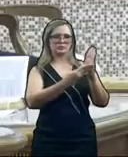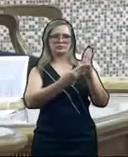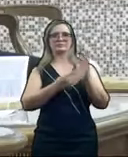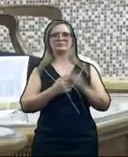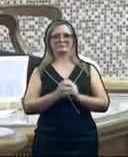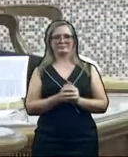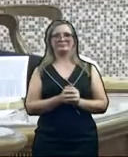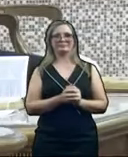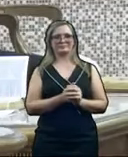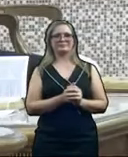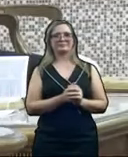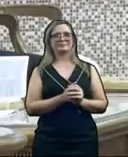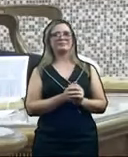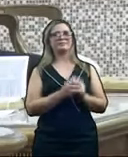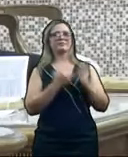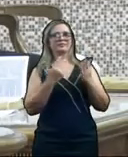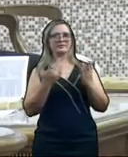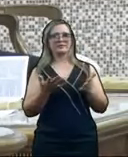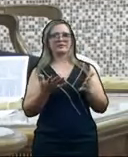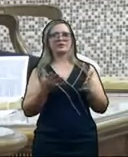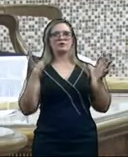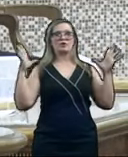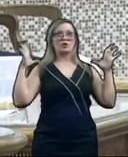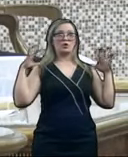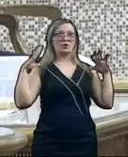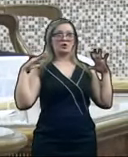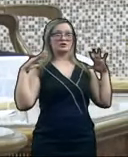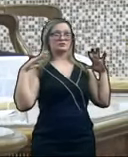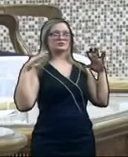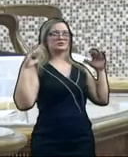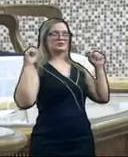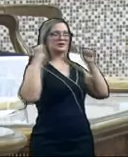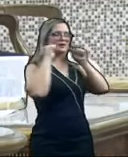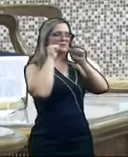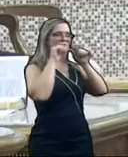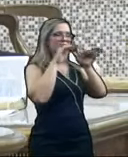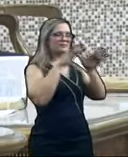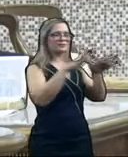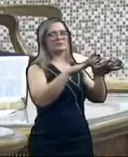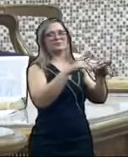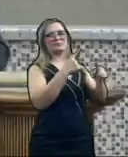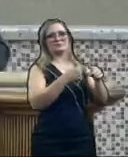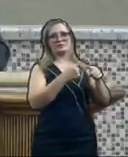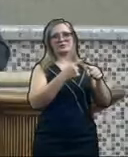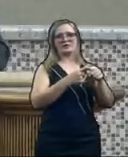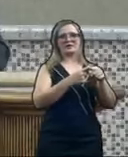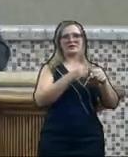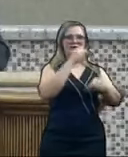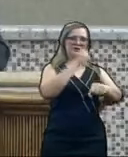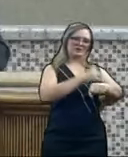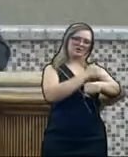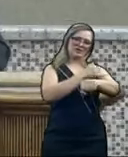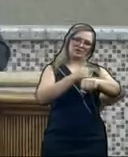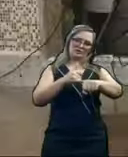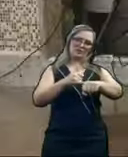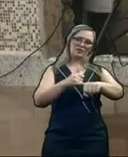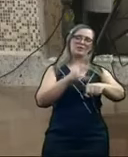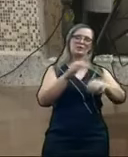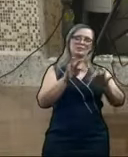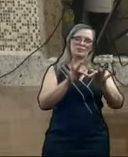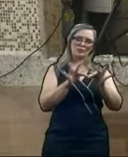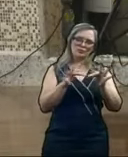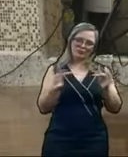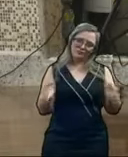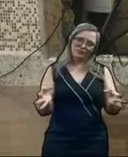pega e fala então tá bom Jacó você reconheceu as suas deficiências você reconheceu as suas limitações Então a